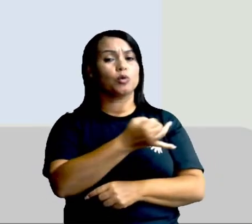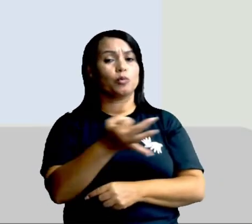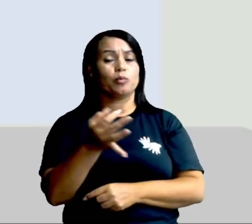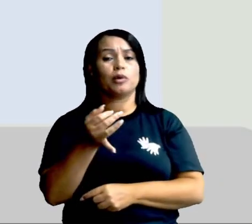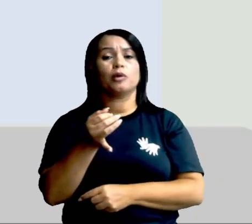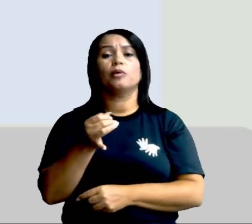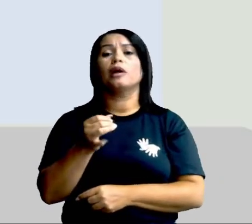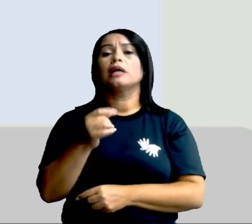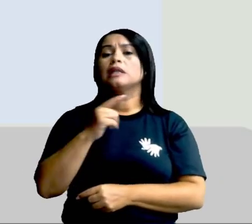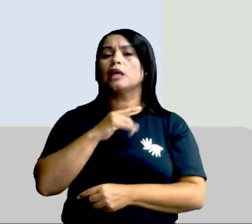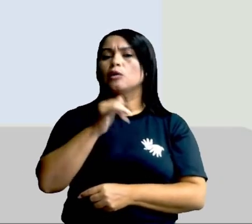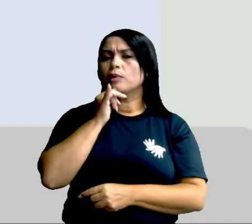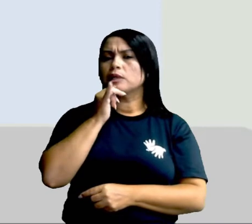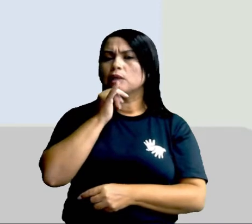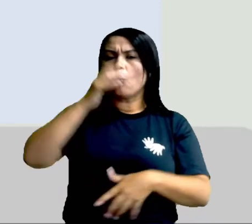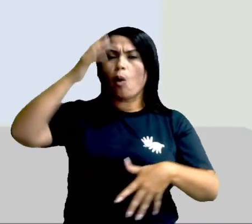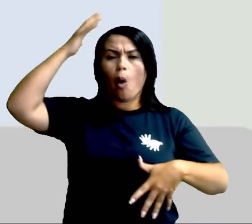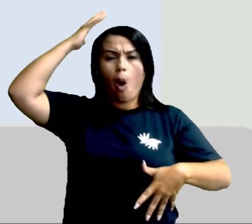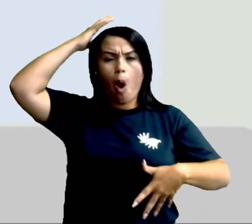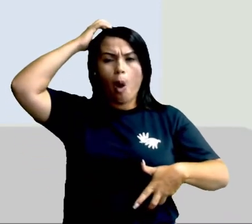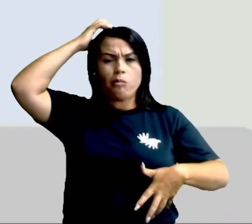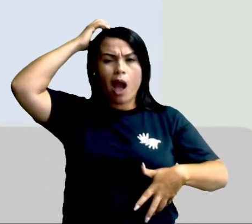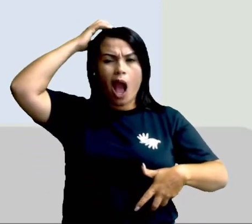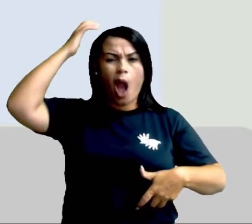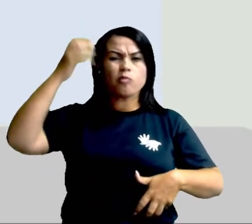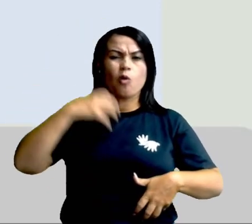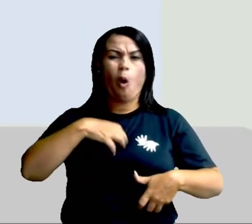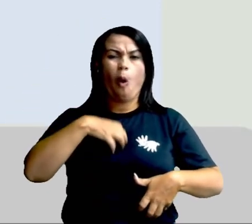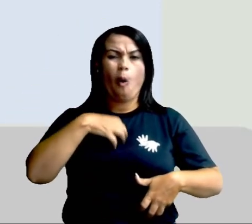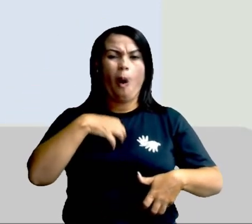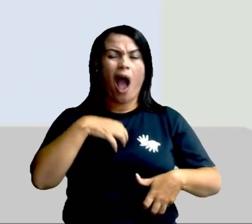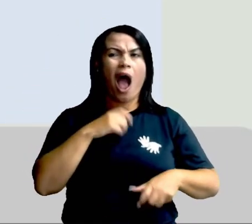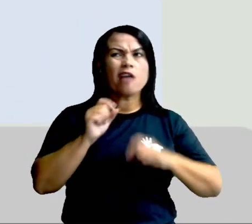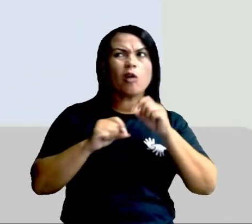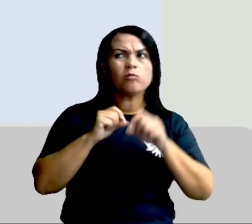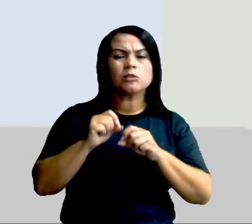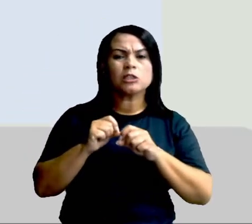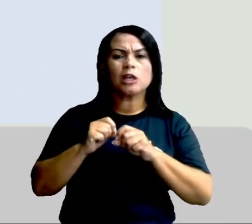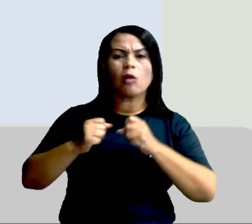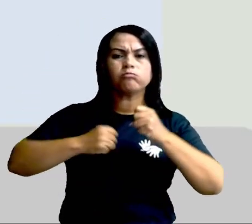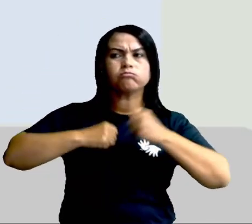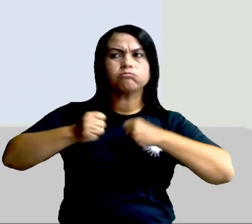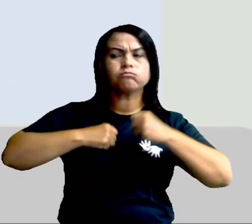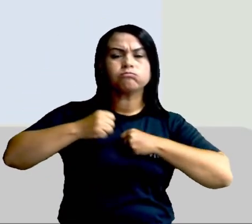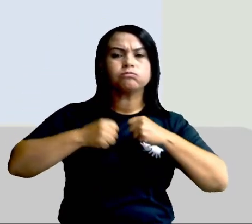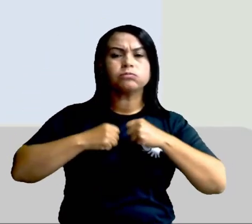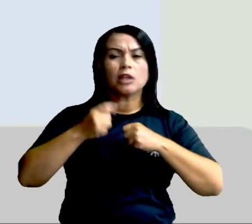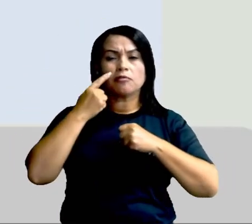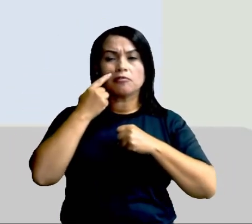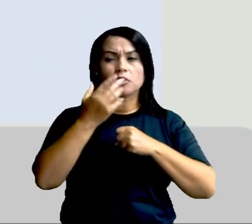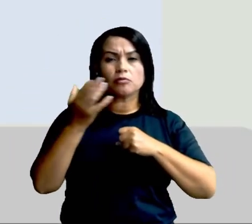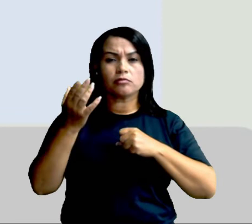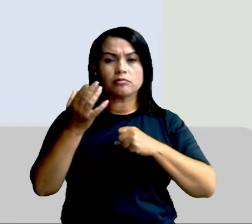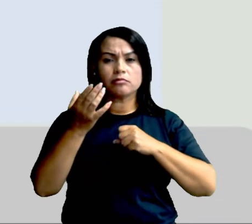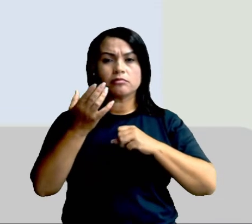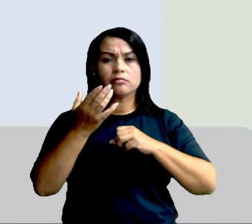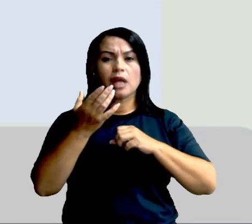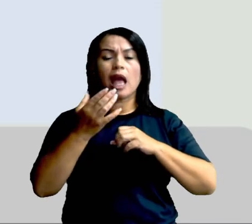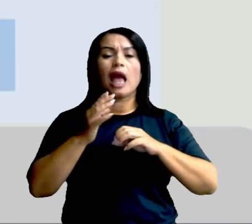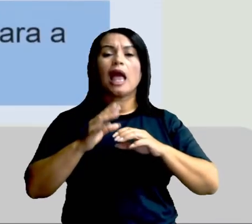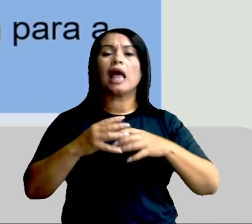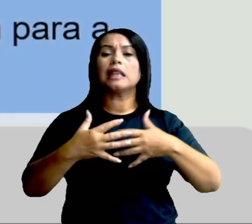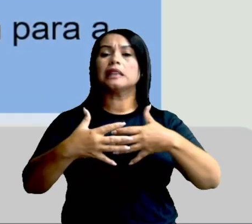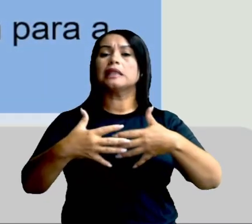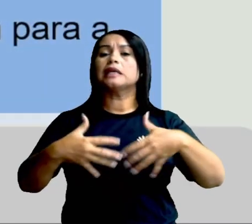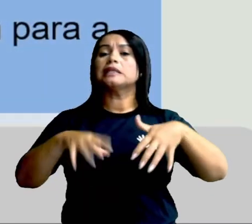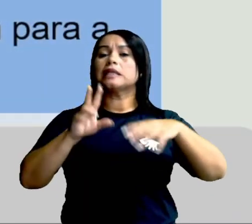o macaco enfurecido foi para a parte de trás da jaula. Enfurecido, que vocês estão vendo aí em vermelho,